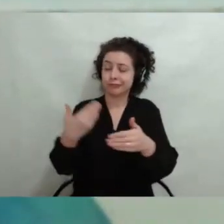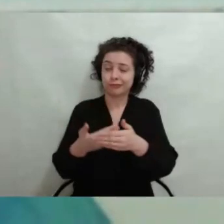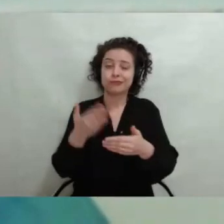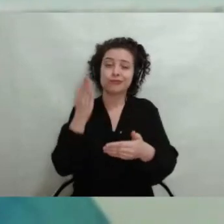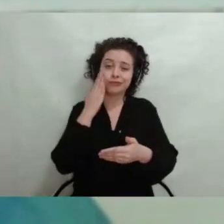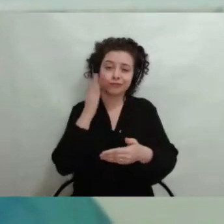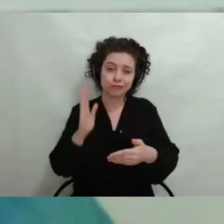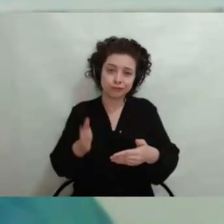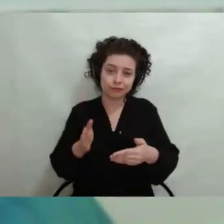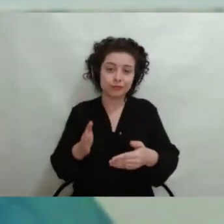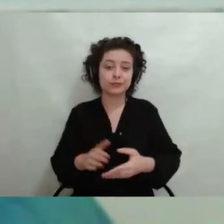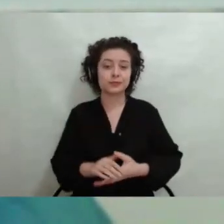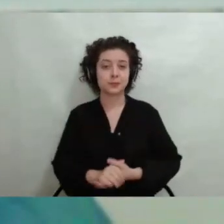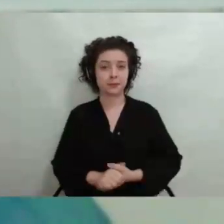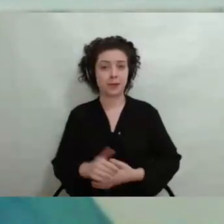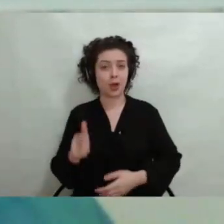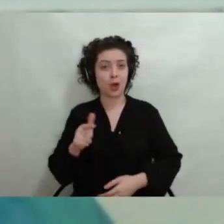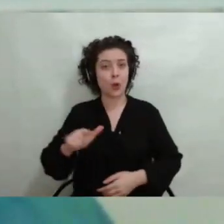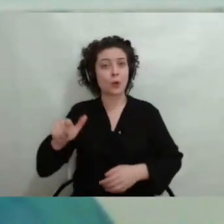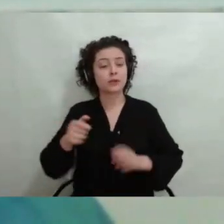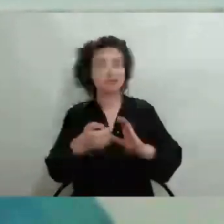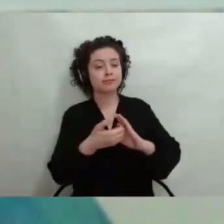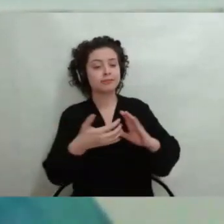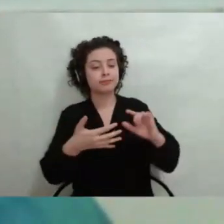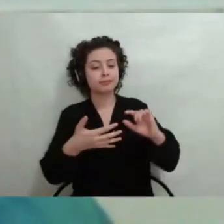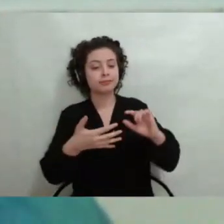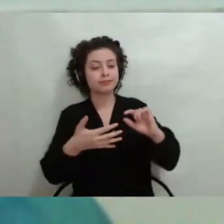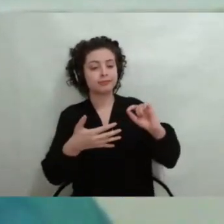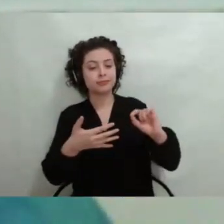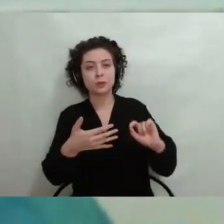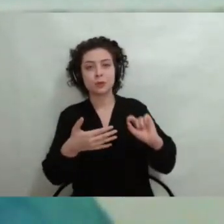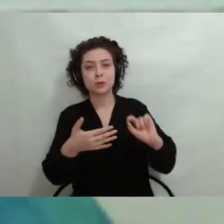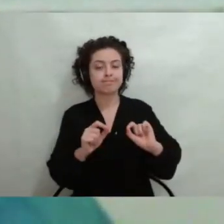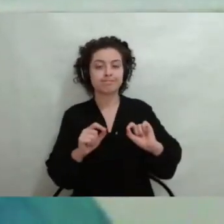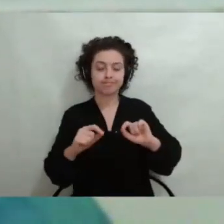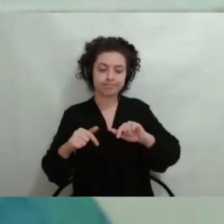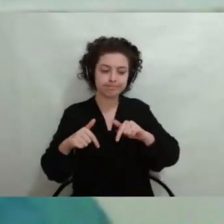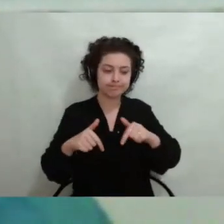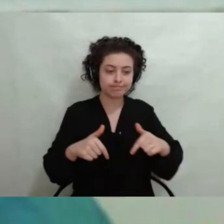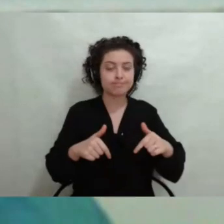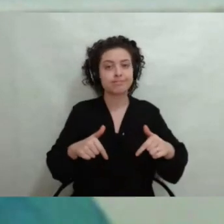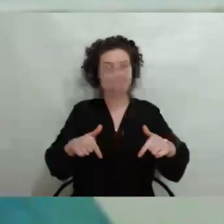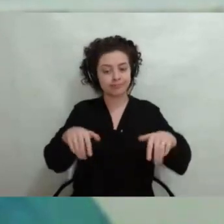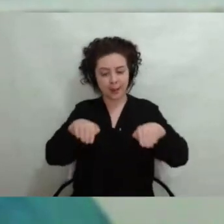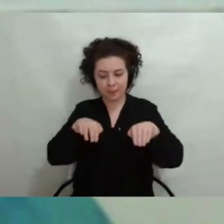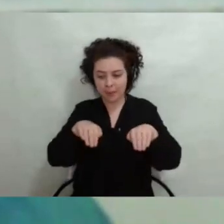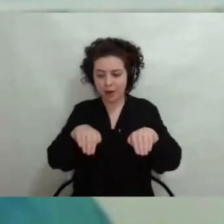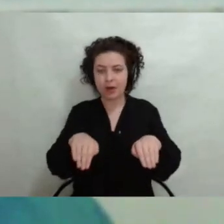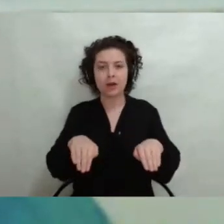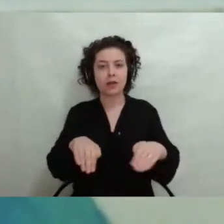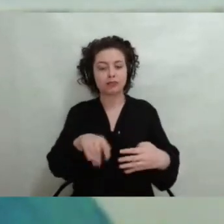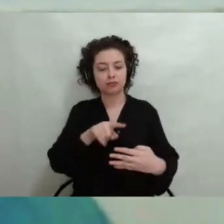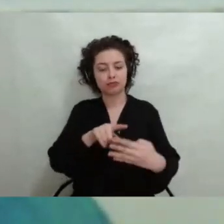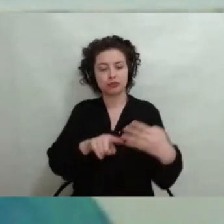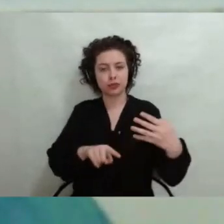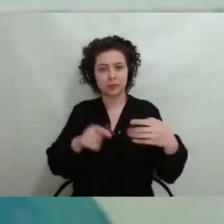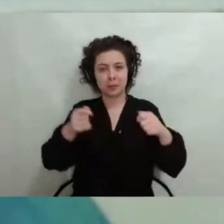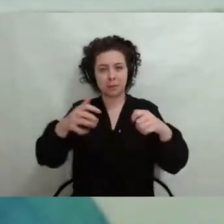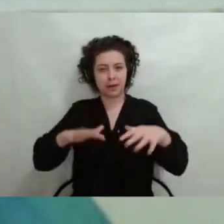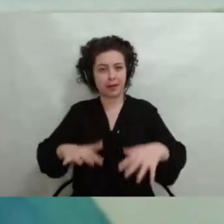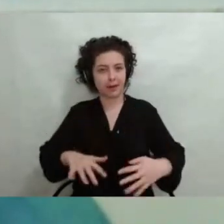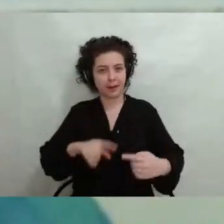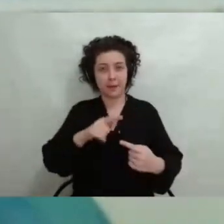uma particularidade de enfrentarmos simultaneamente 4 tipos de crises. A